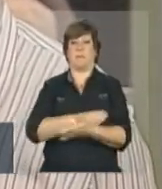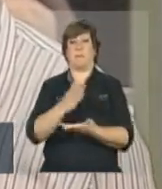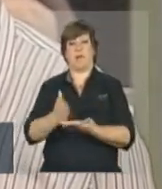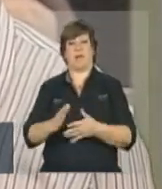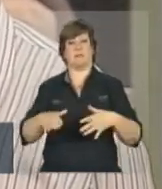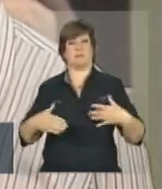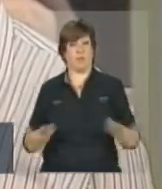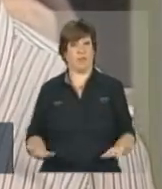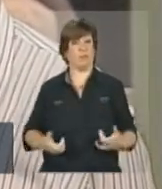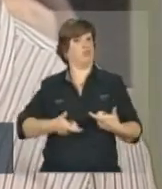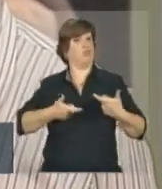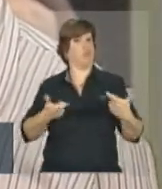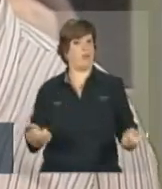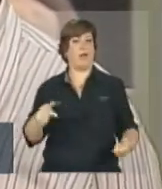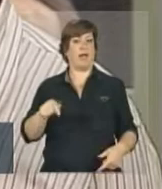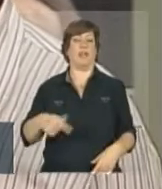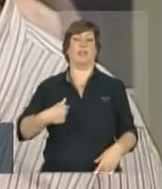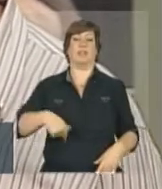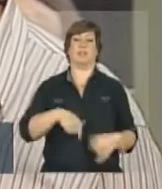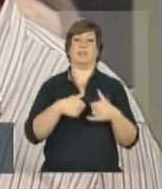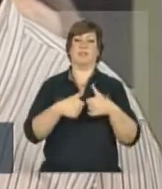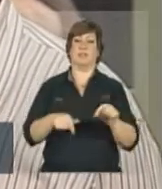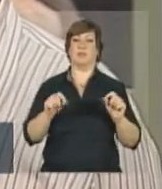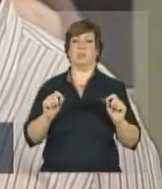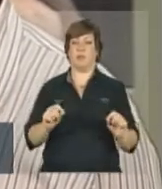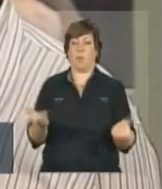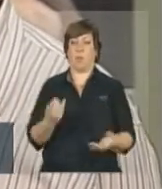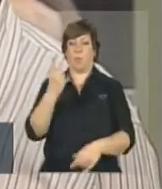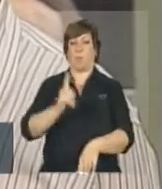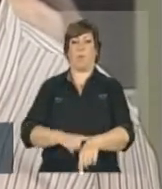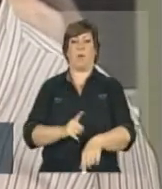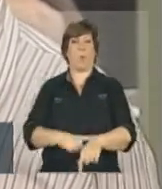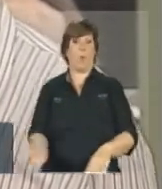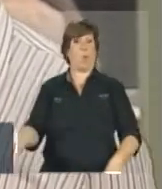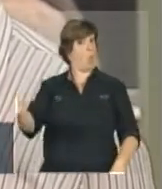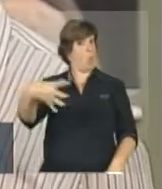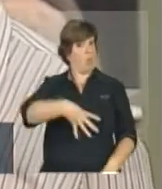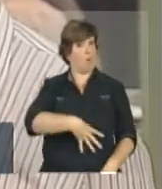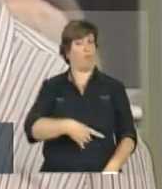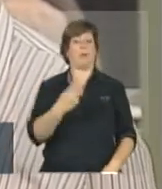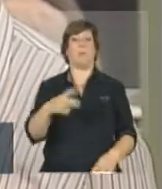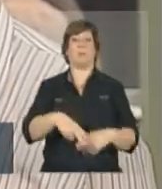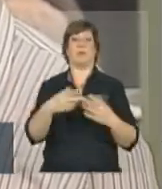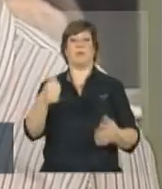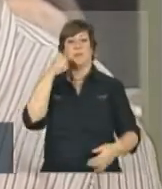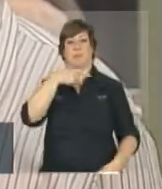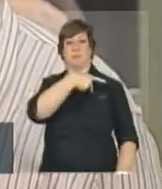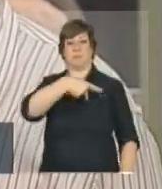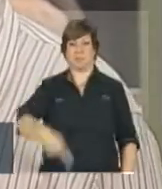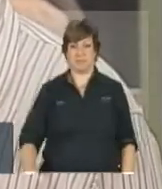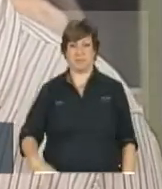Então, felizmente, aqui a gente está num momento novo, né? Por isso que a presidenta